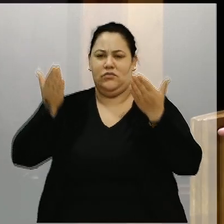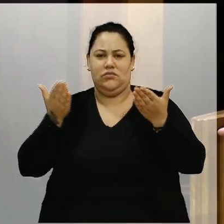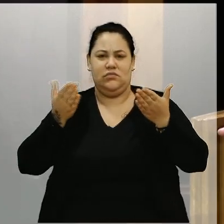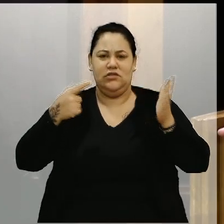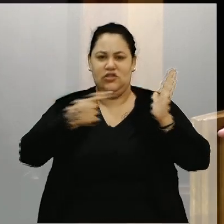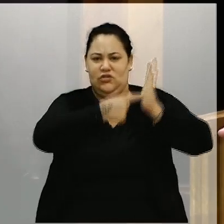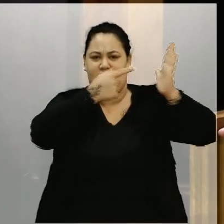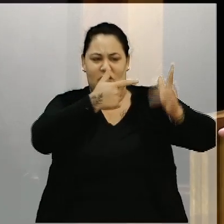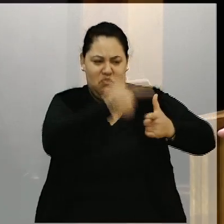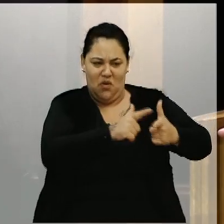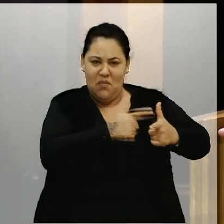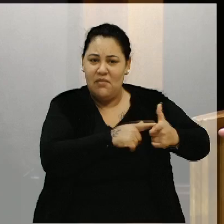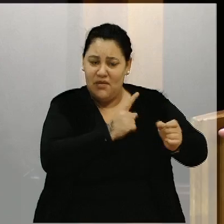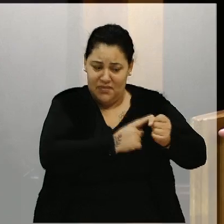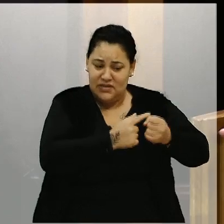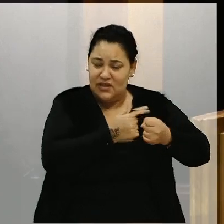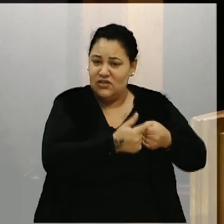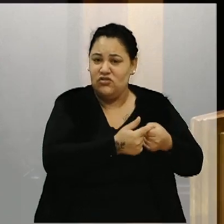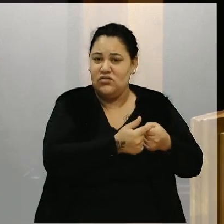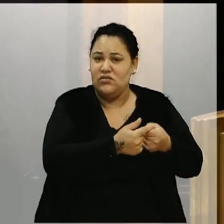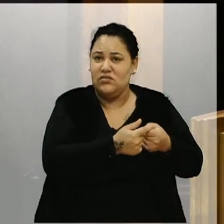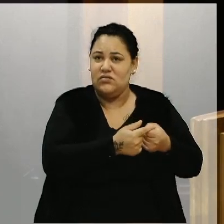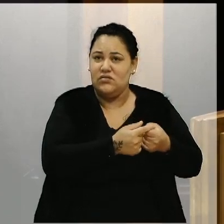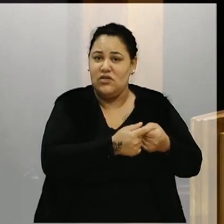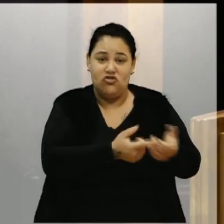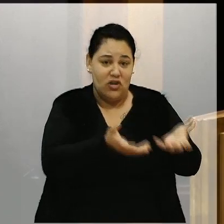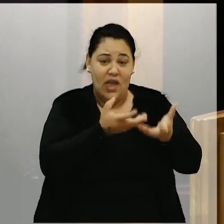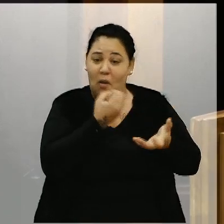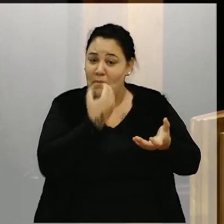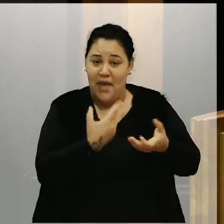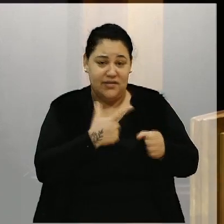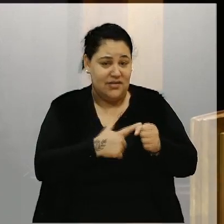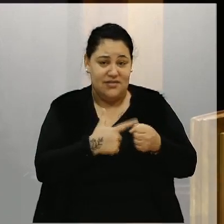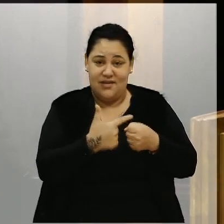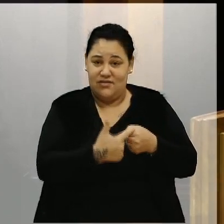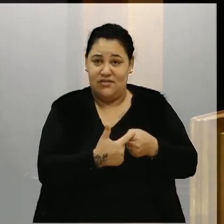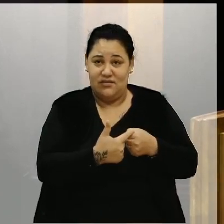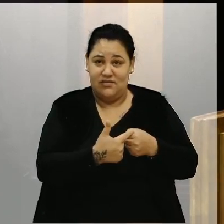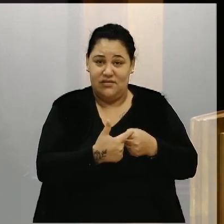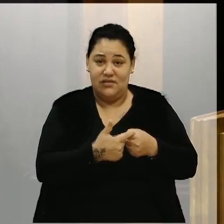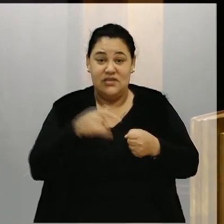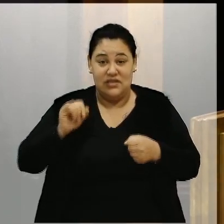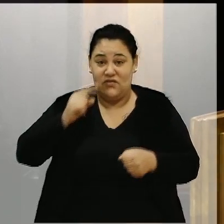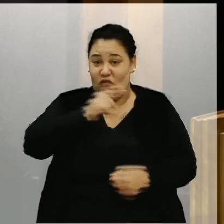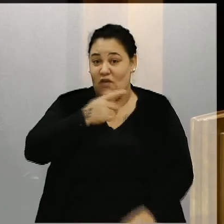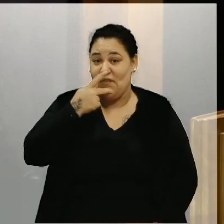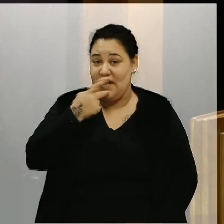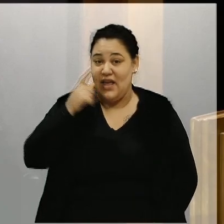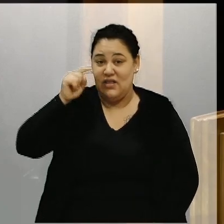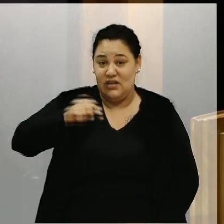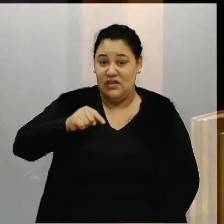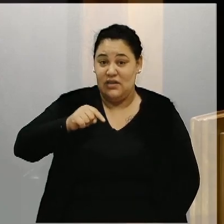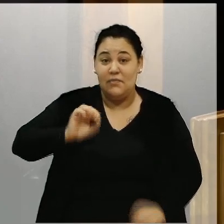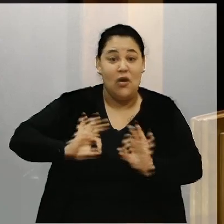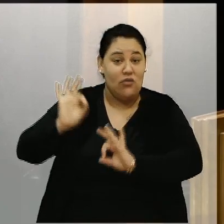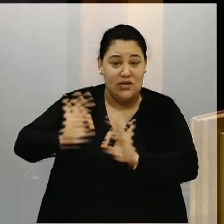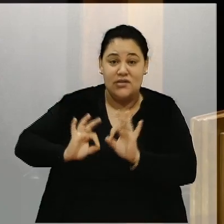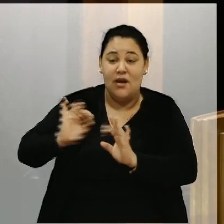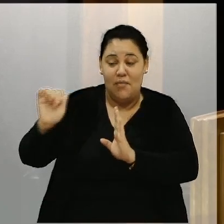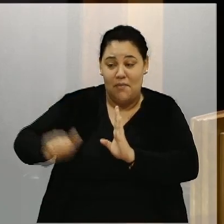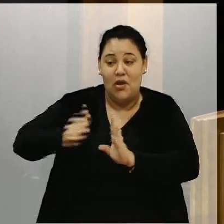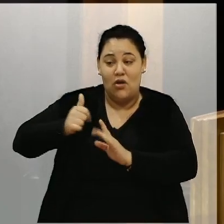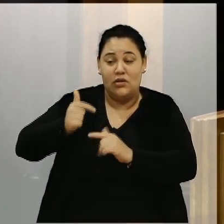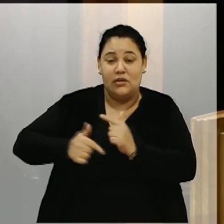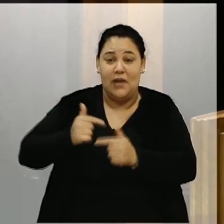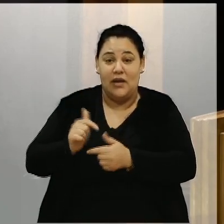problema para a cidade? A gente quer o bem da cidade. Se foi falado aqui, foi para quê? Para corrigir. Com a parte, vereador.